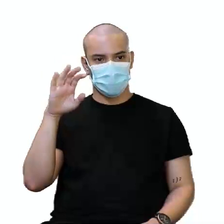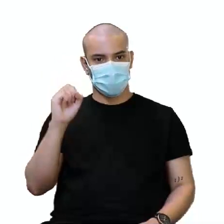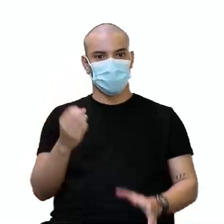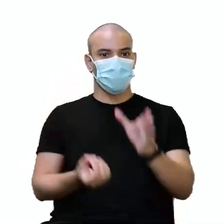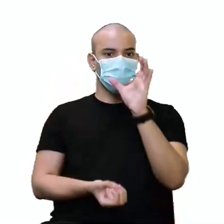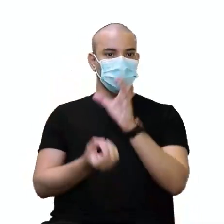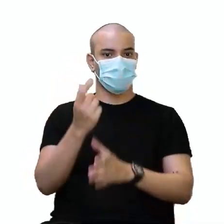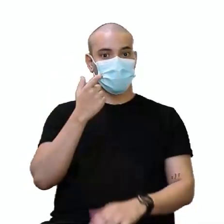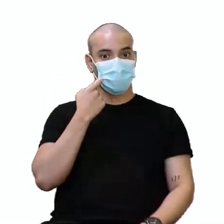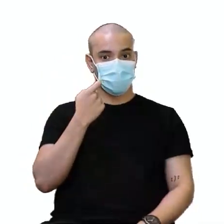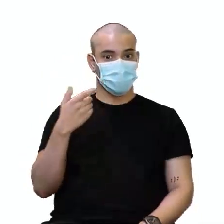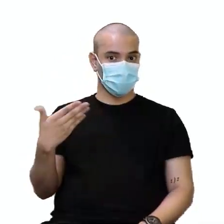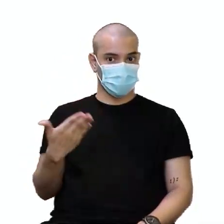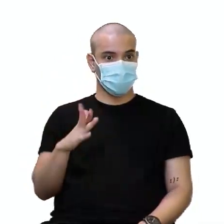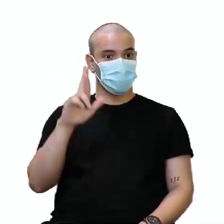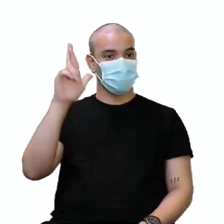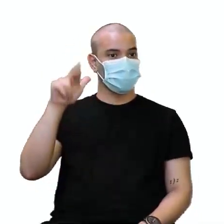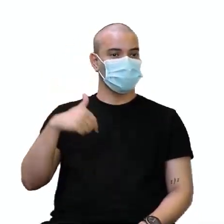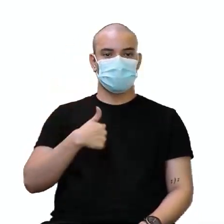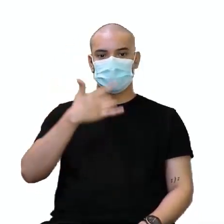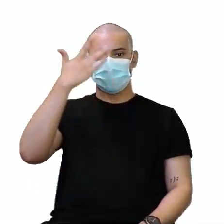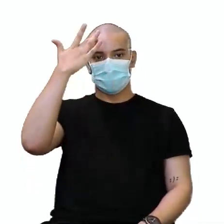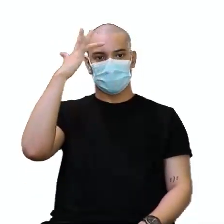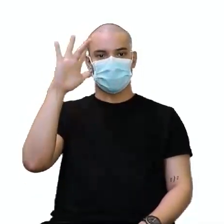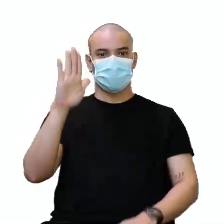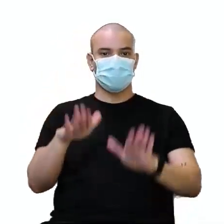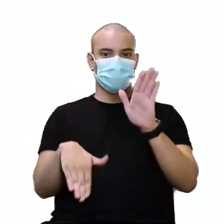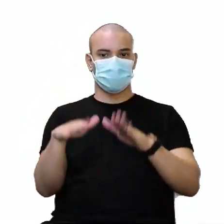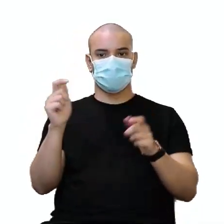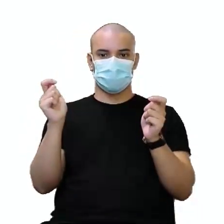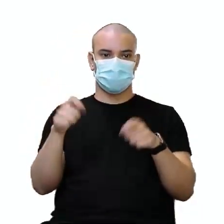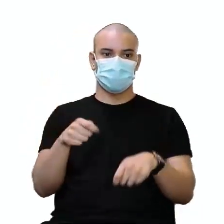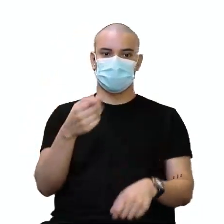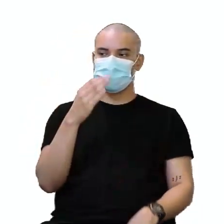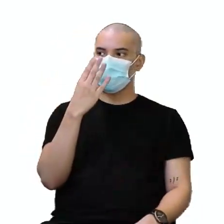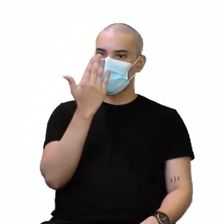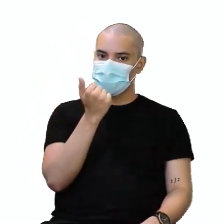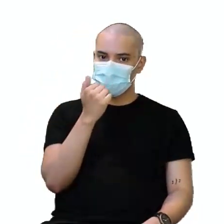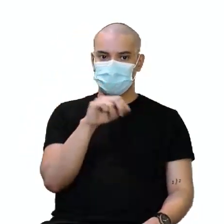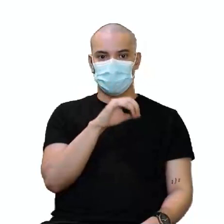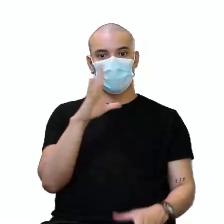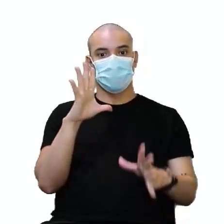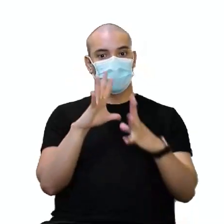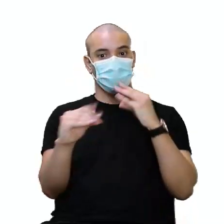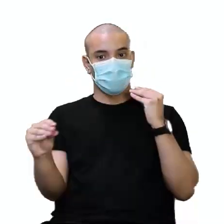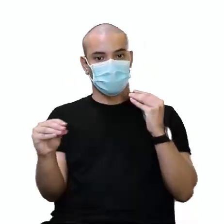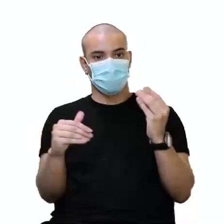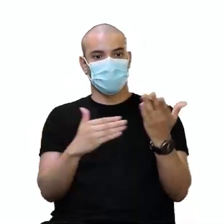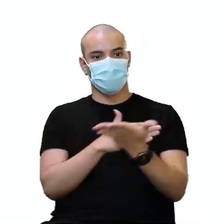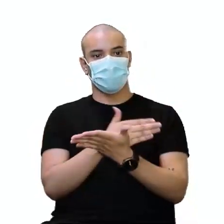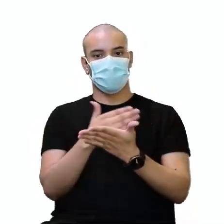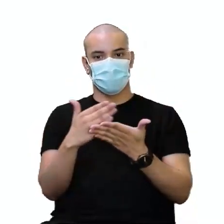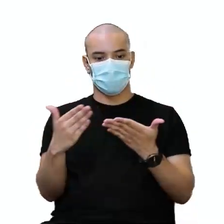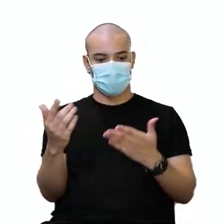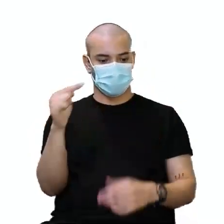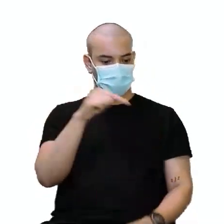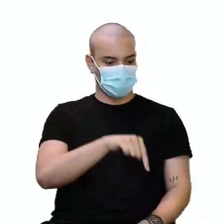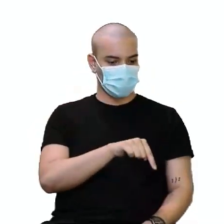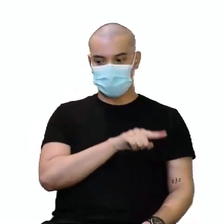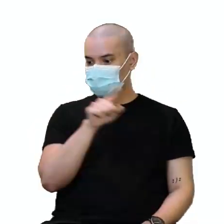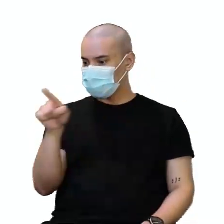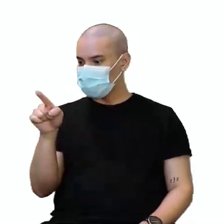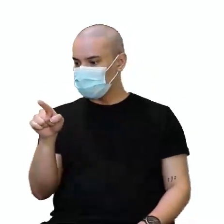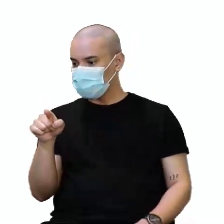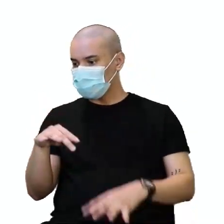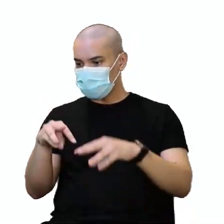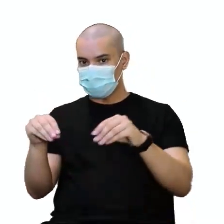peixes que, por alguma razão desconhecida, talvez em busca de alimentos ou para fugir de predadores, começaram a sair para a terra